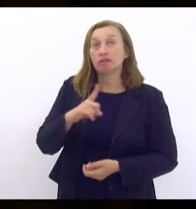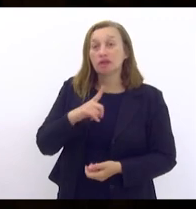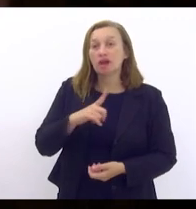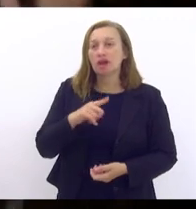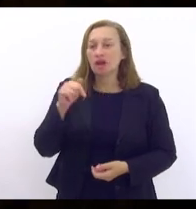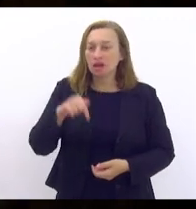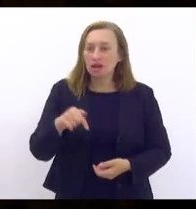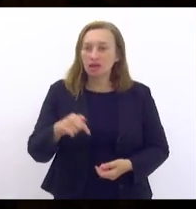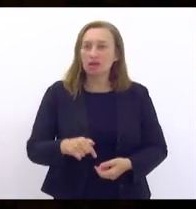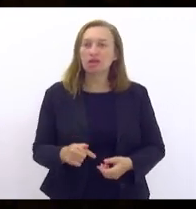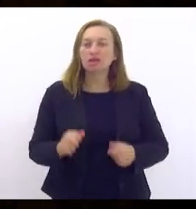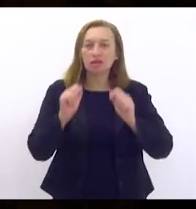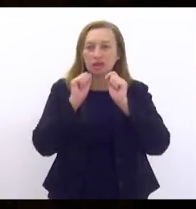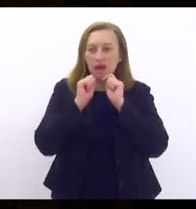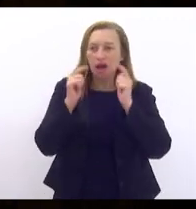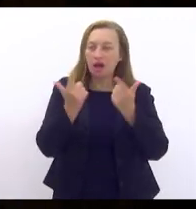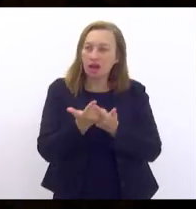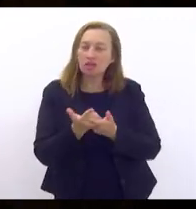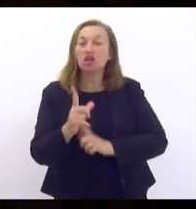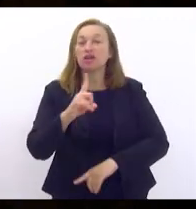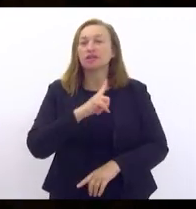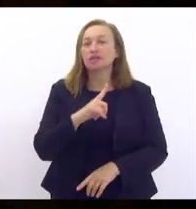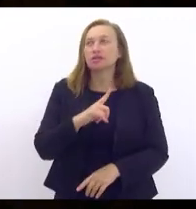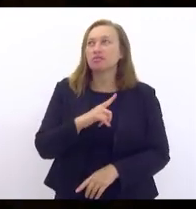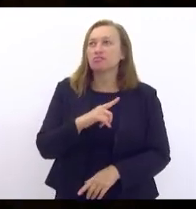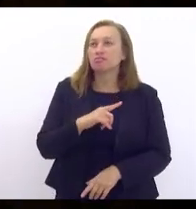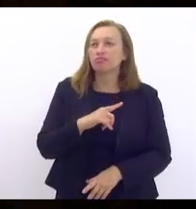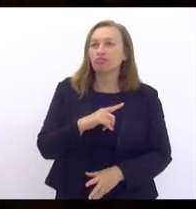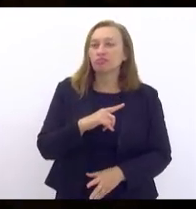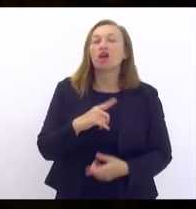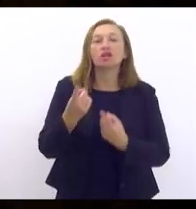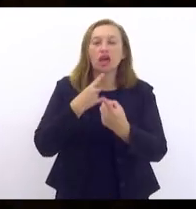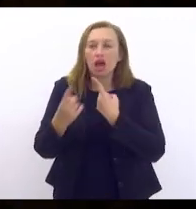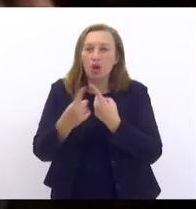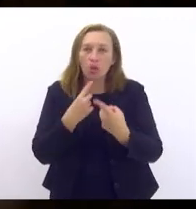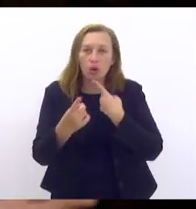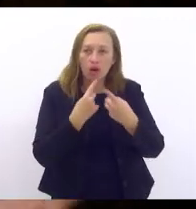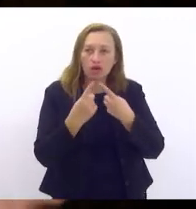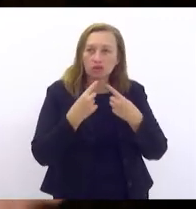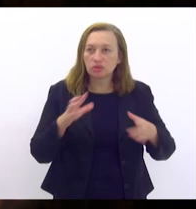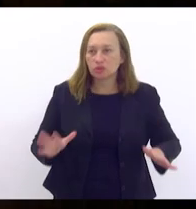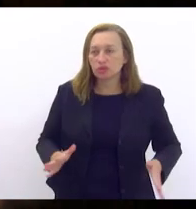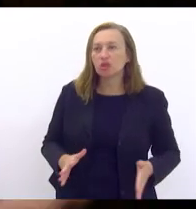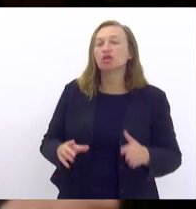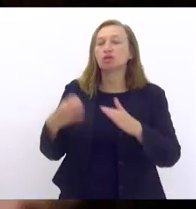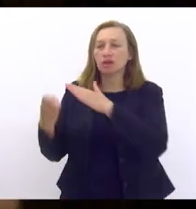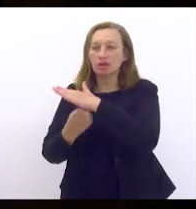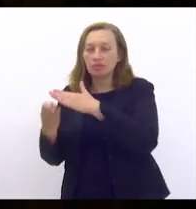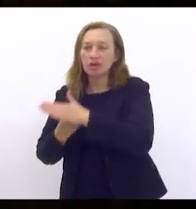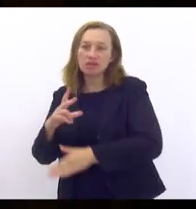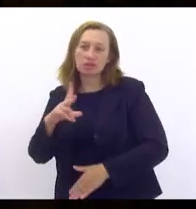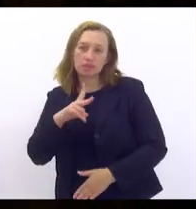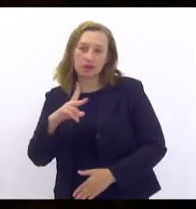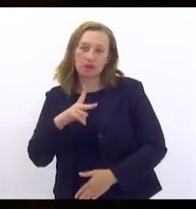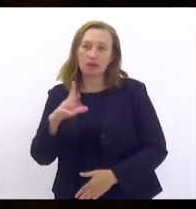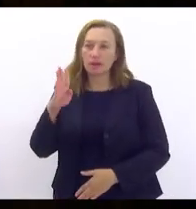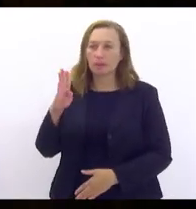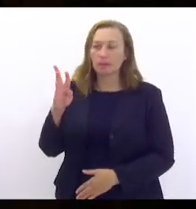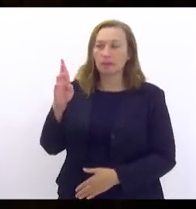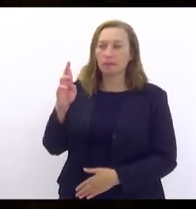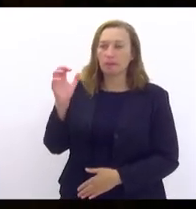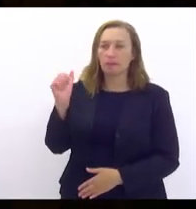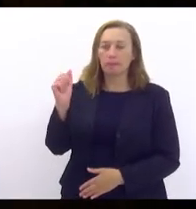né a casa do Legislativo a gente está dialogando com a iniciativa privada através da Braskem nesse evento